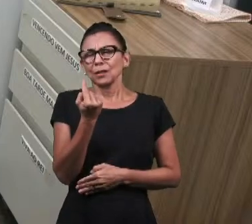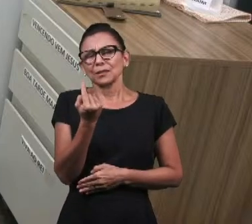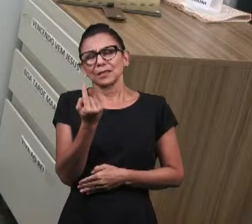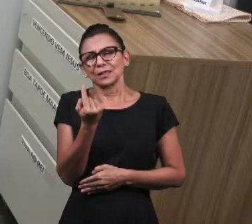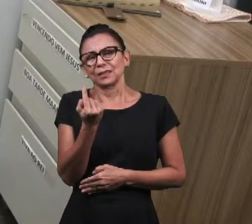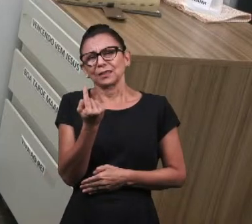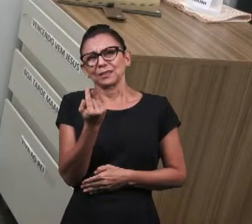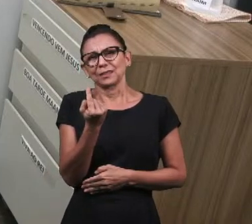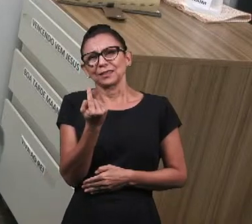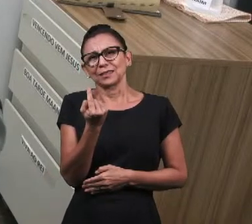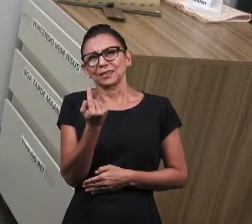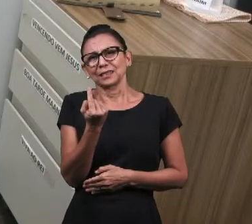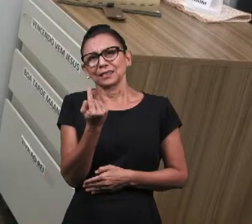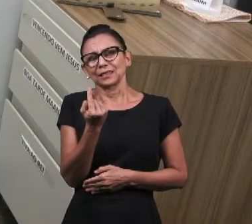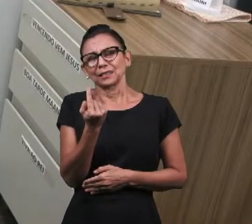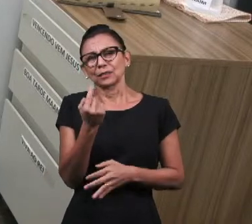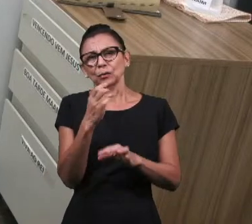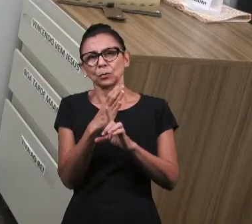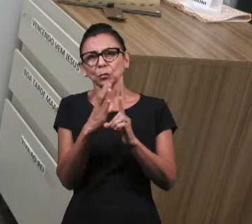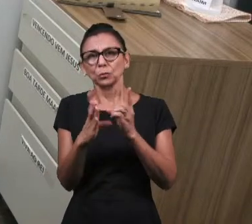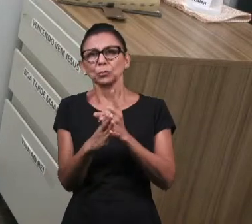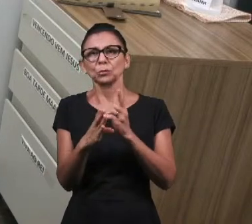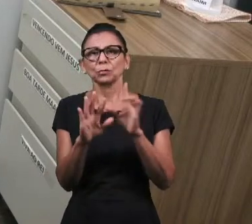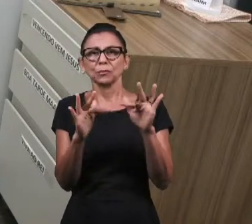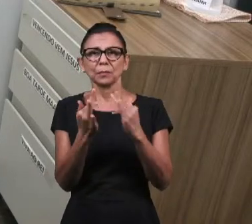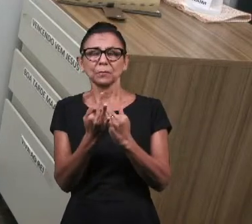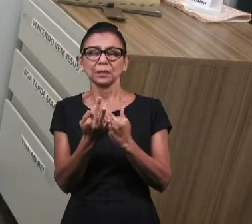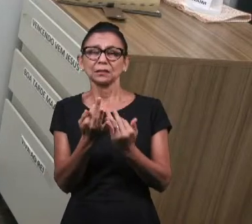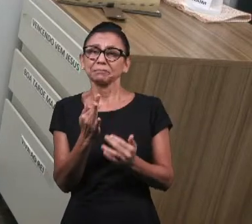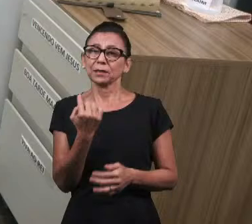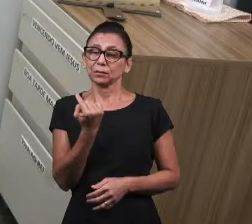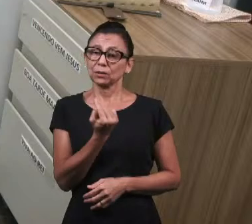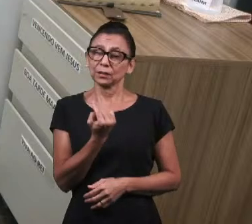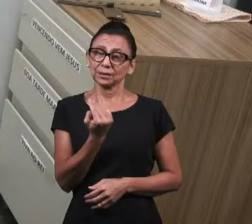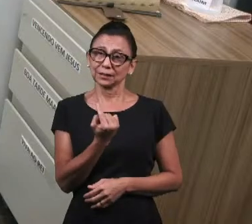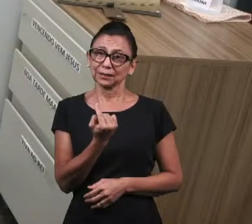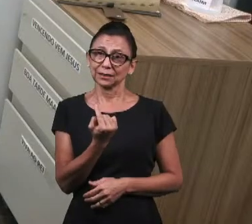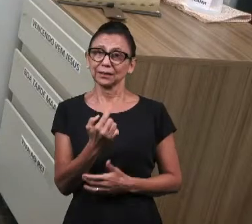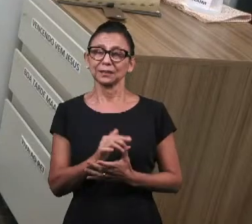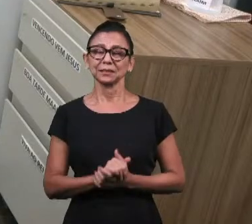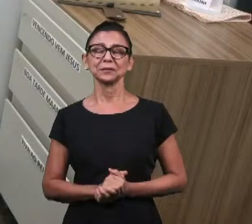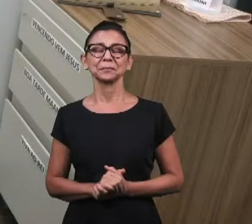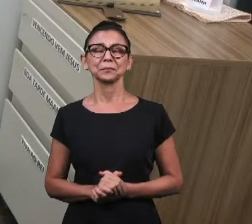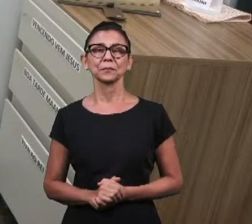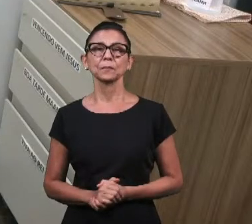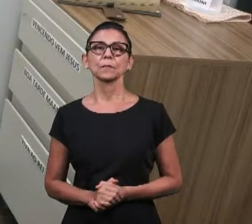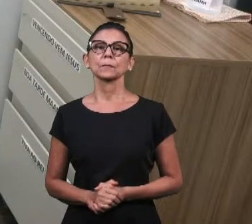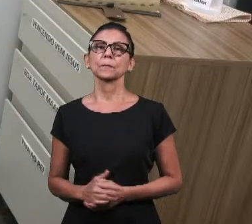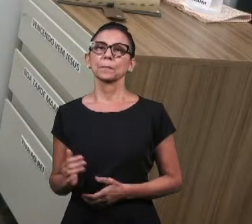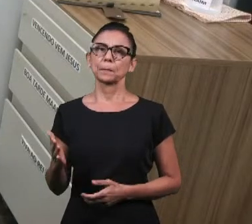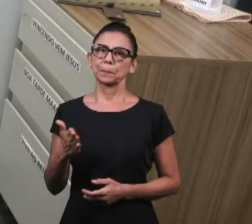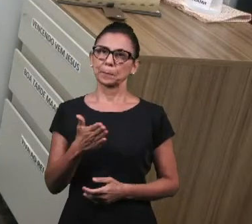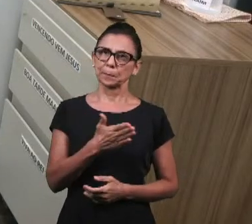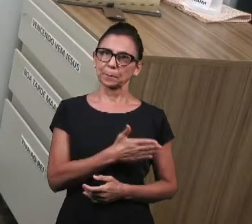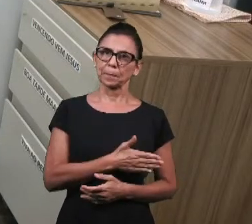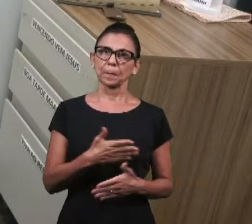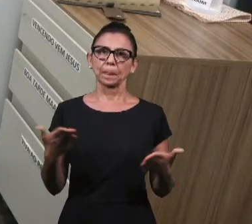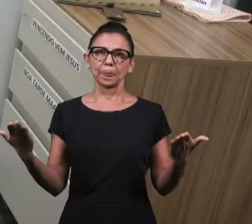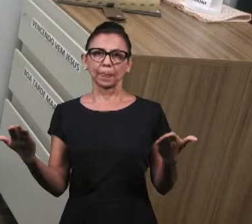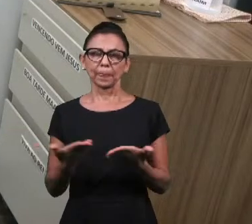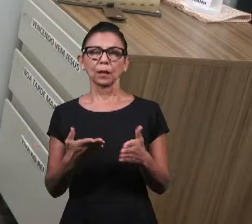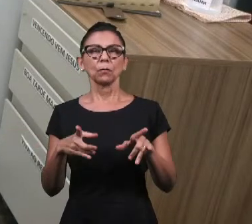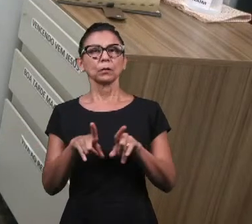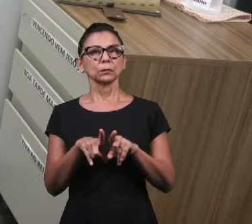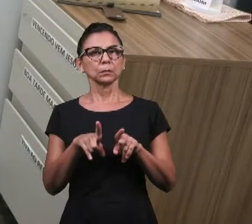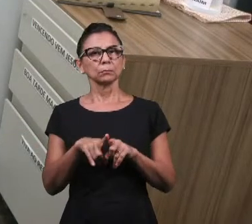estamos sozinhos, né? Há muitos irmãos, pastor Júlio César, muitas pessoas agora em casa, no trabalho, fazendo culto